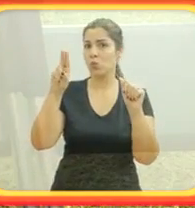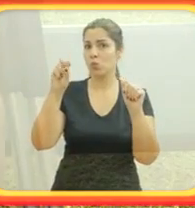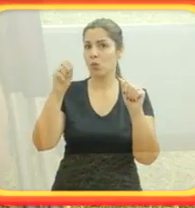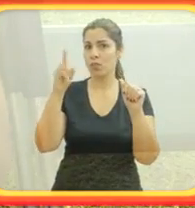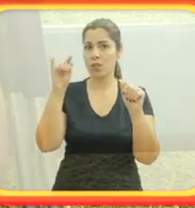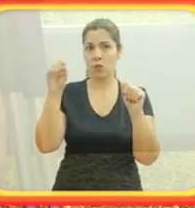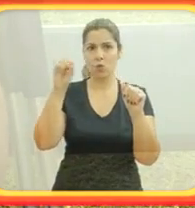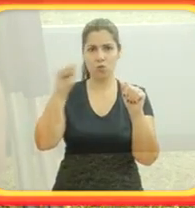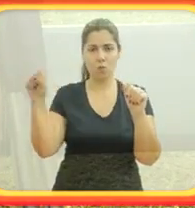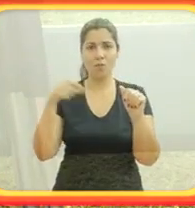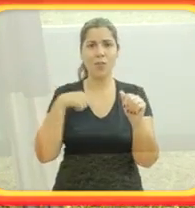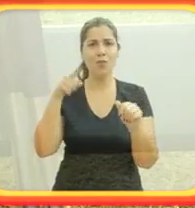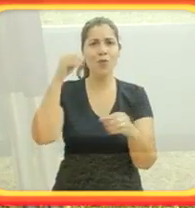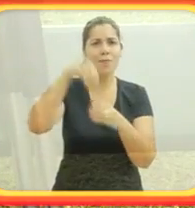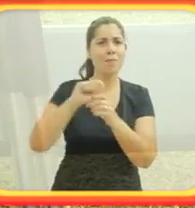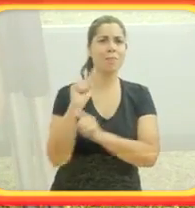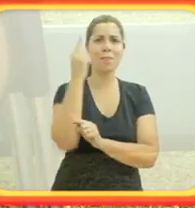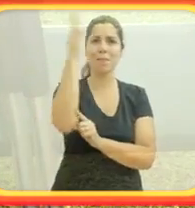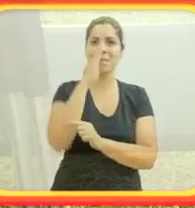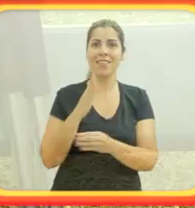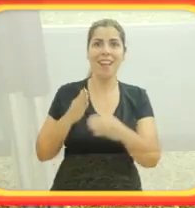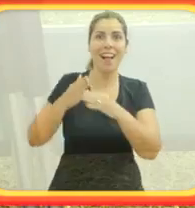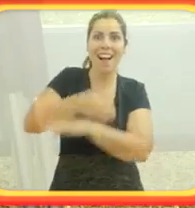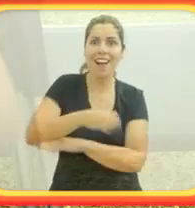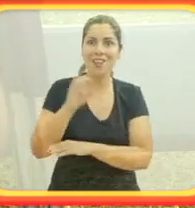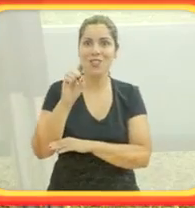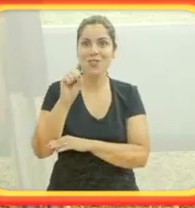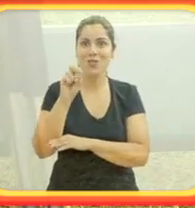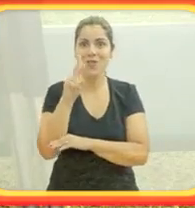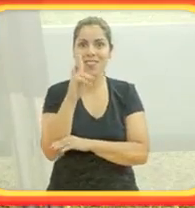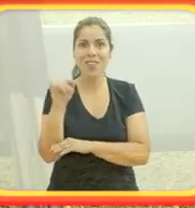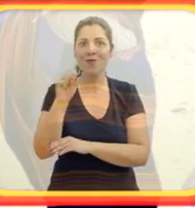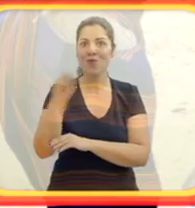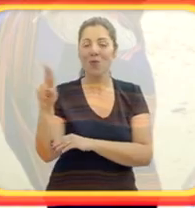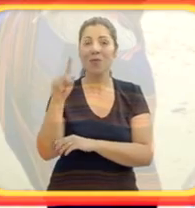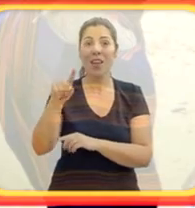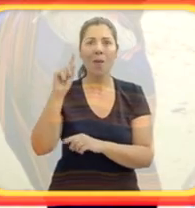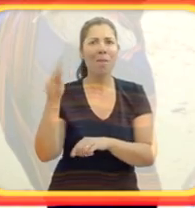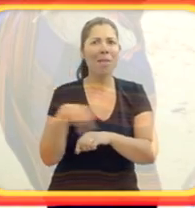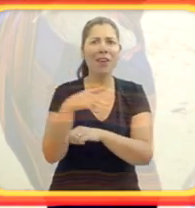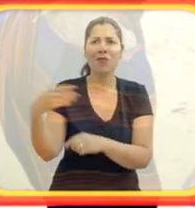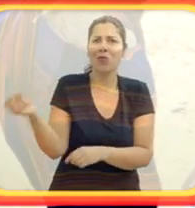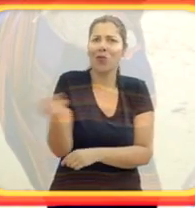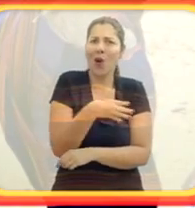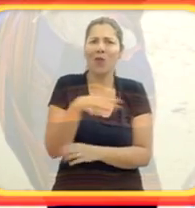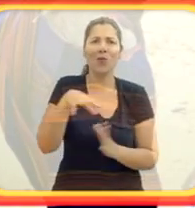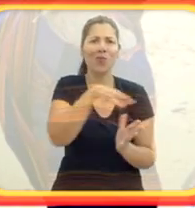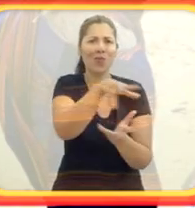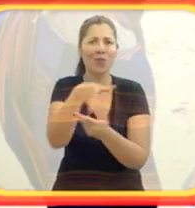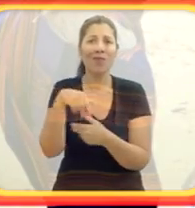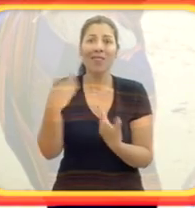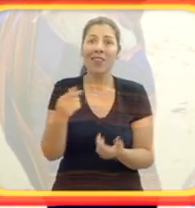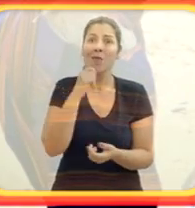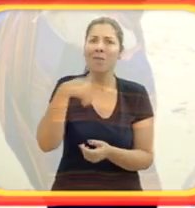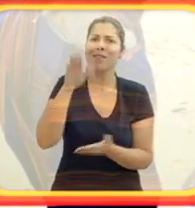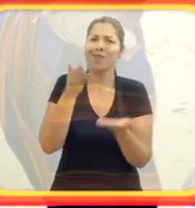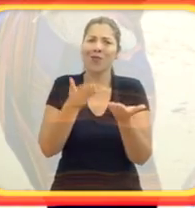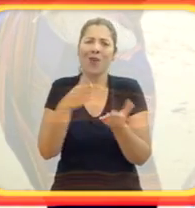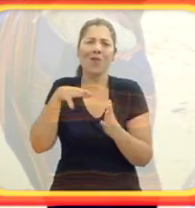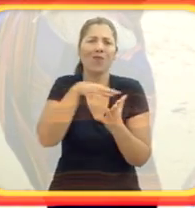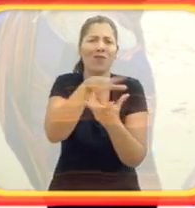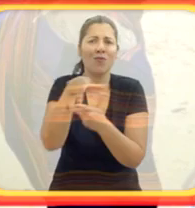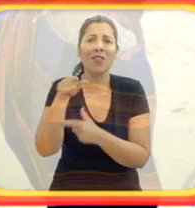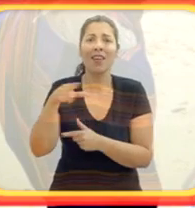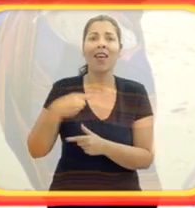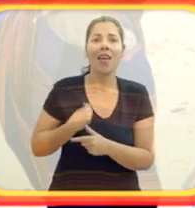do Sul. Eu fui uma das primeiras brasileiras a entrar no Sudão do Sul, que era o país mais novo do mundo, ainda, né, o país mais novo do mundo. E é um país muçulmano, então já é